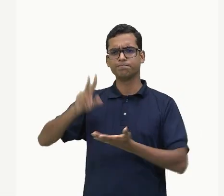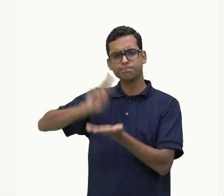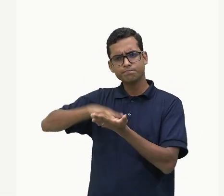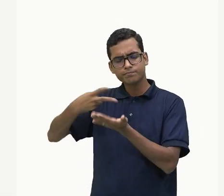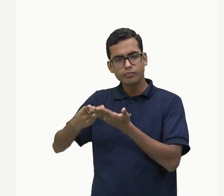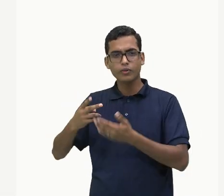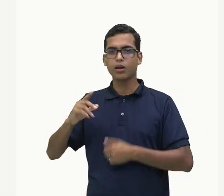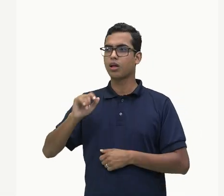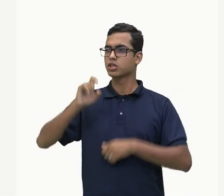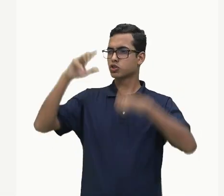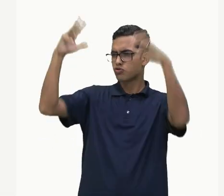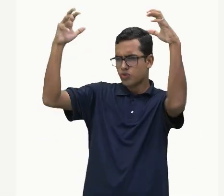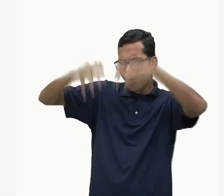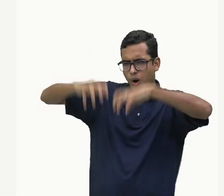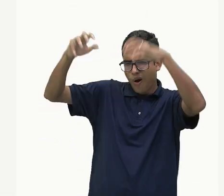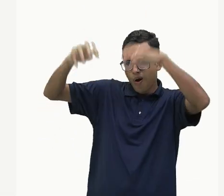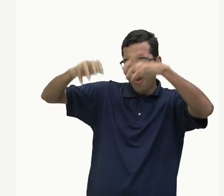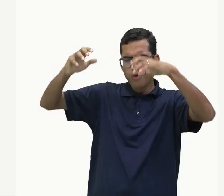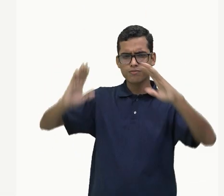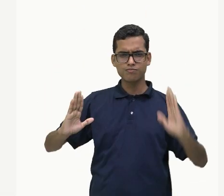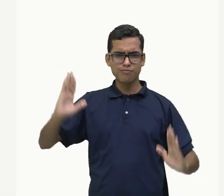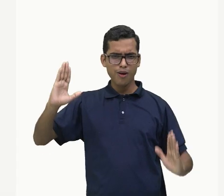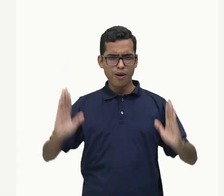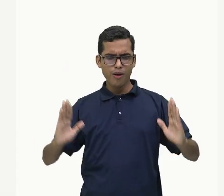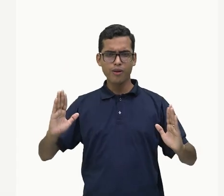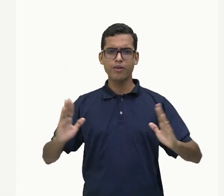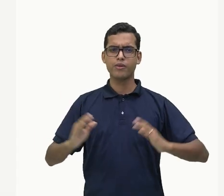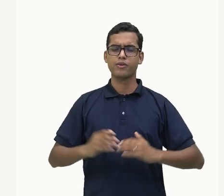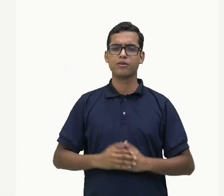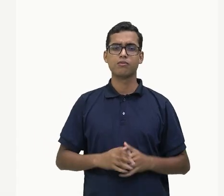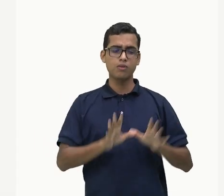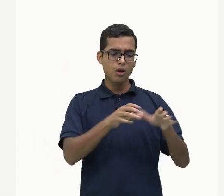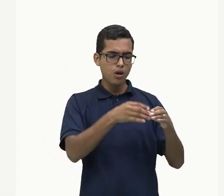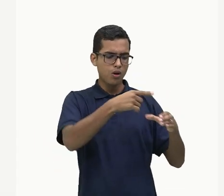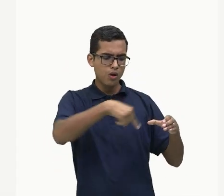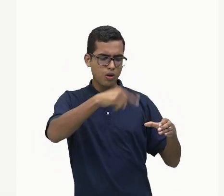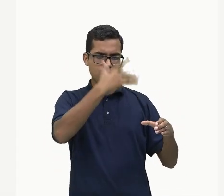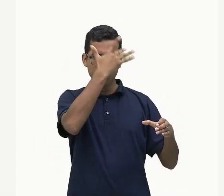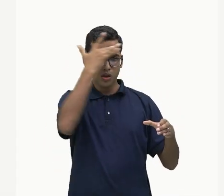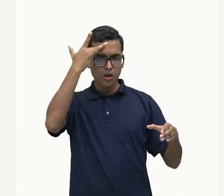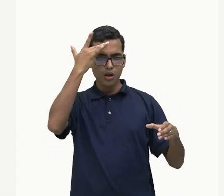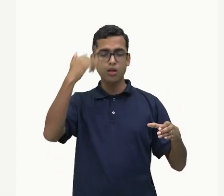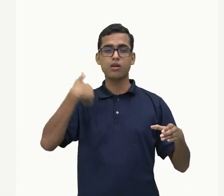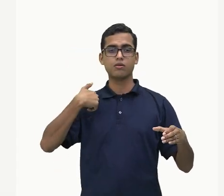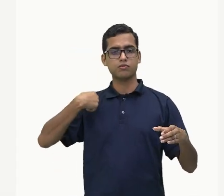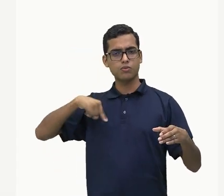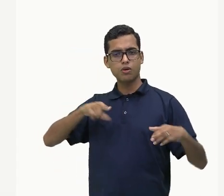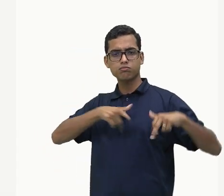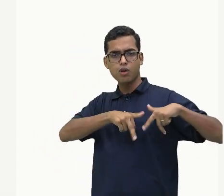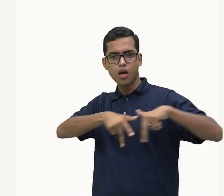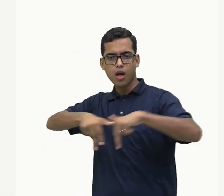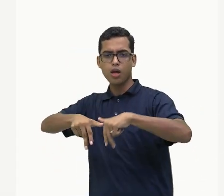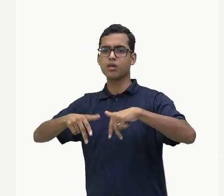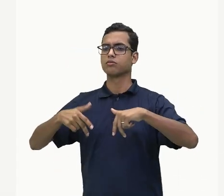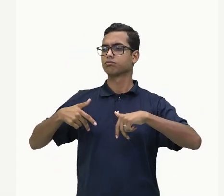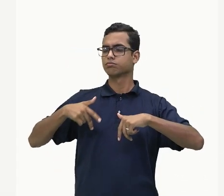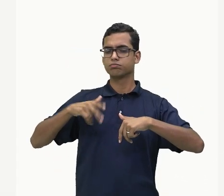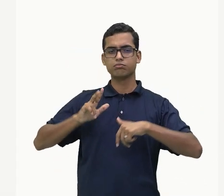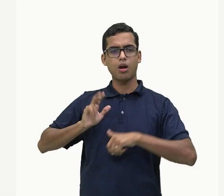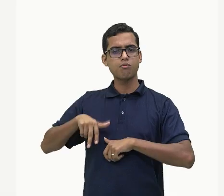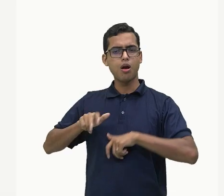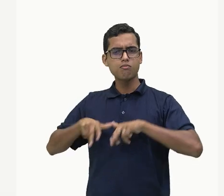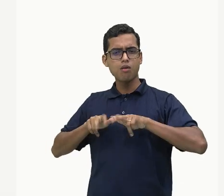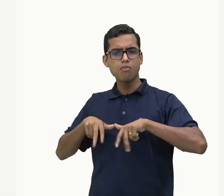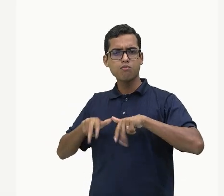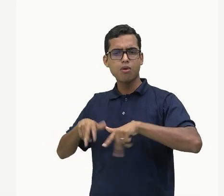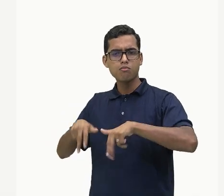caminhar. Estava chovendo. They went for a walk. Eles saíram para caminhar. Qual é a conjunção, então? Because, nós